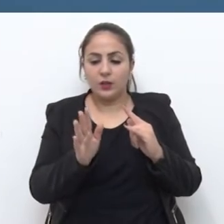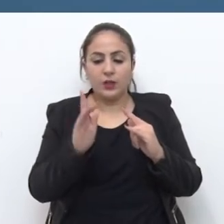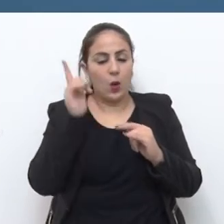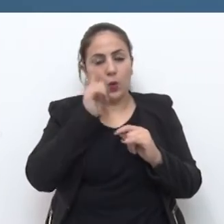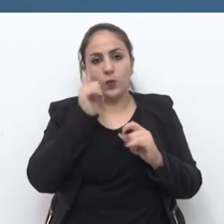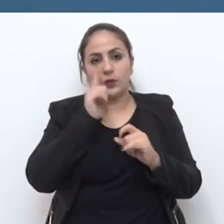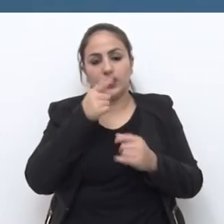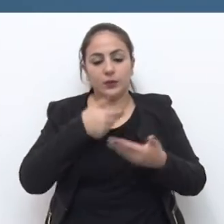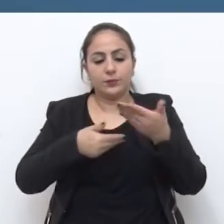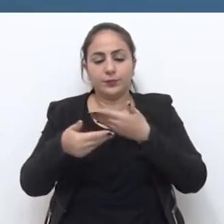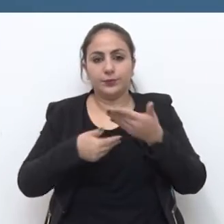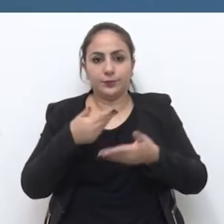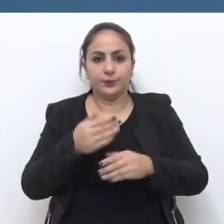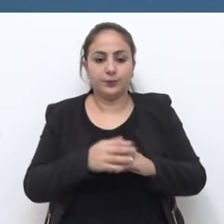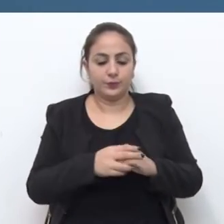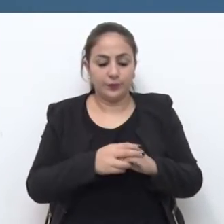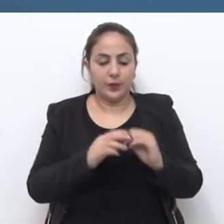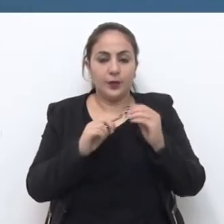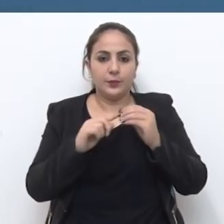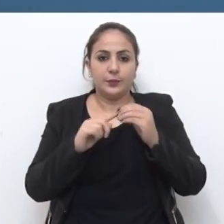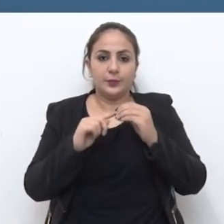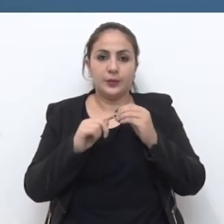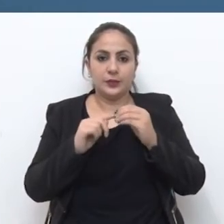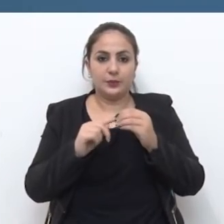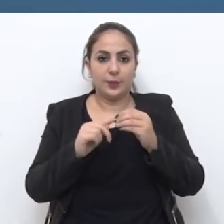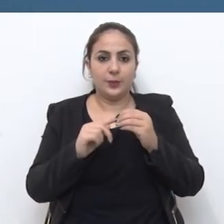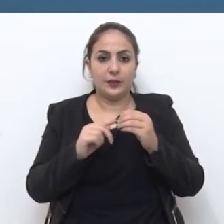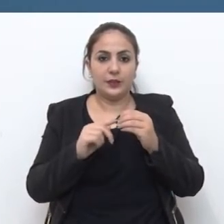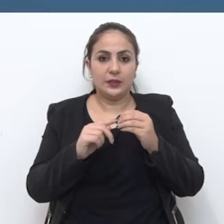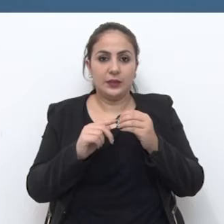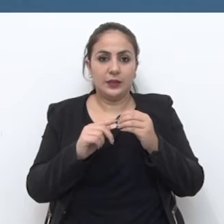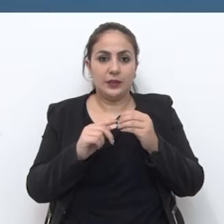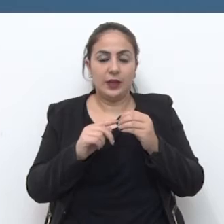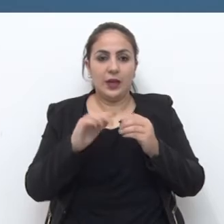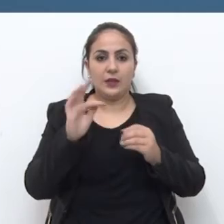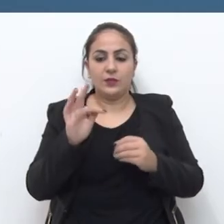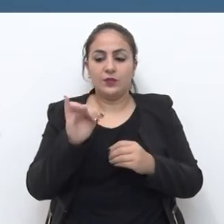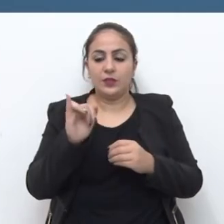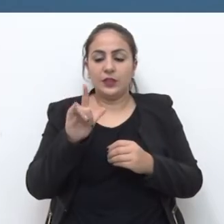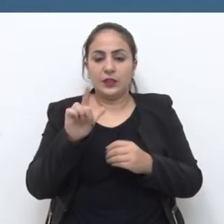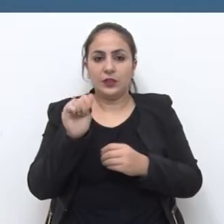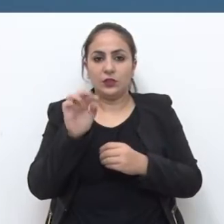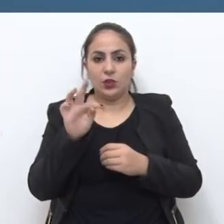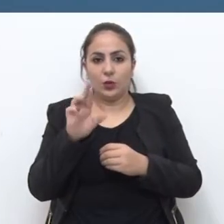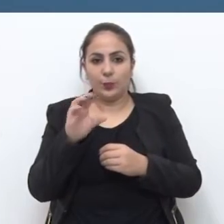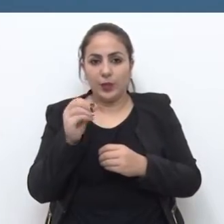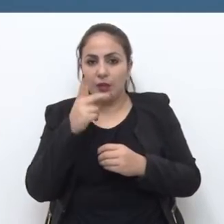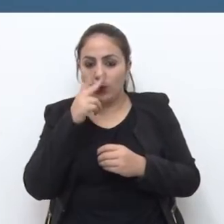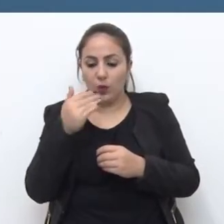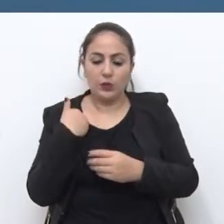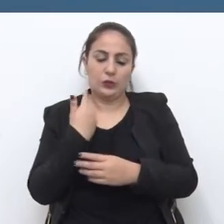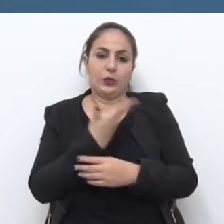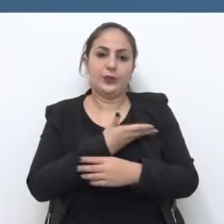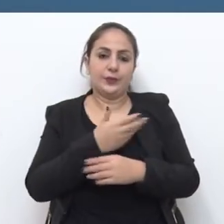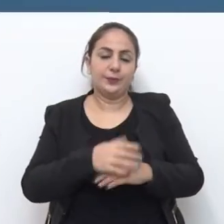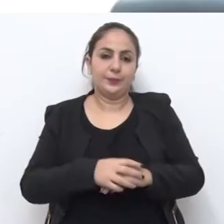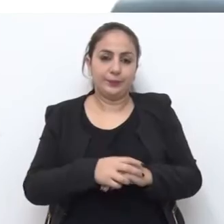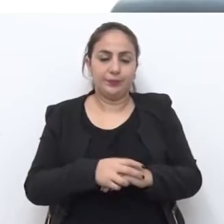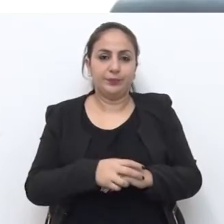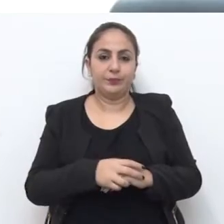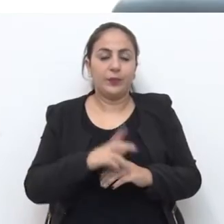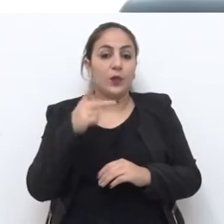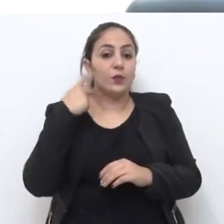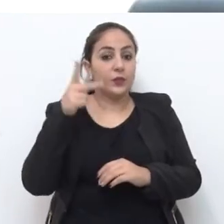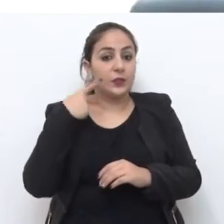as instituições não conseguem atender, né? Principalmente as filantrópicas, né, que são as mais demandadas, como é o nosso caso da Fundação Lucas Araújo.